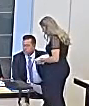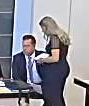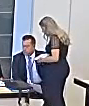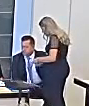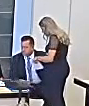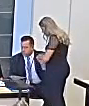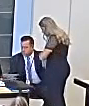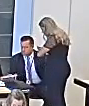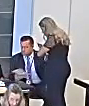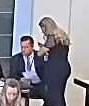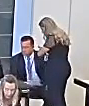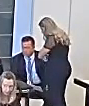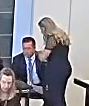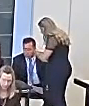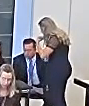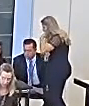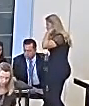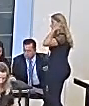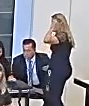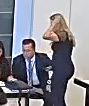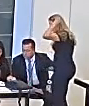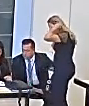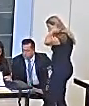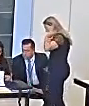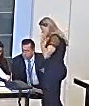considerados pessoas.